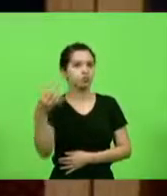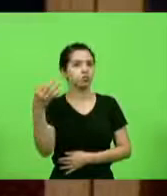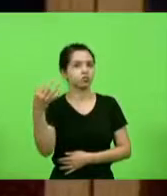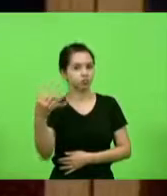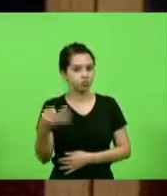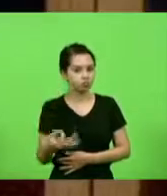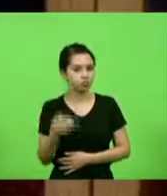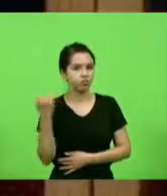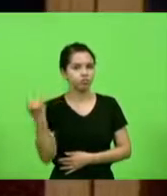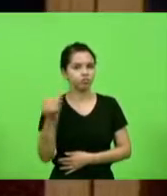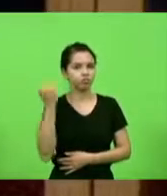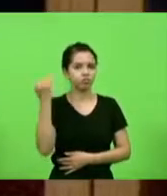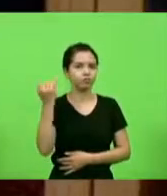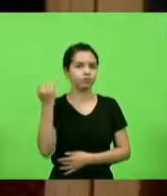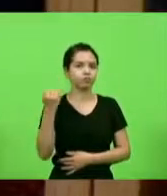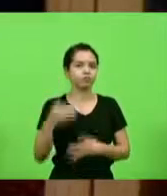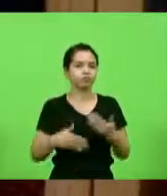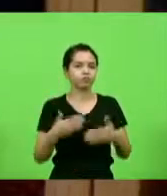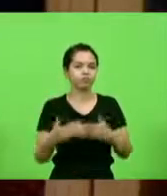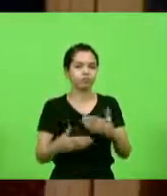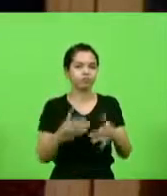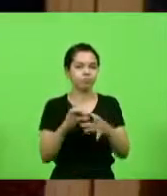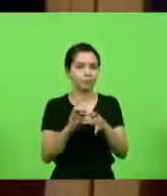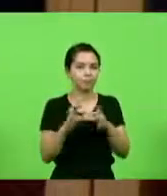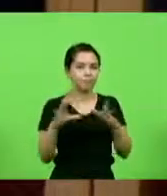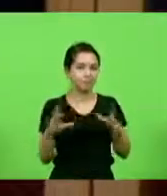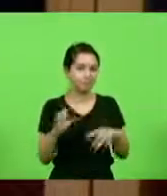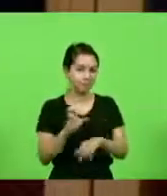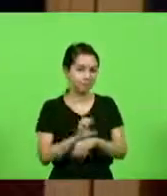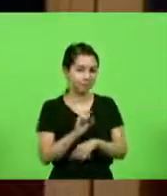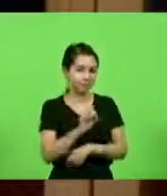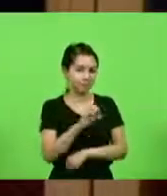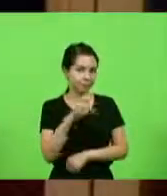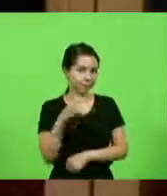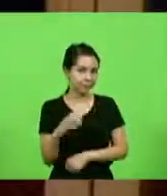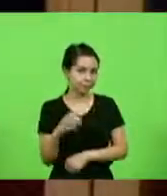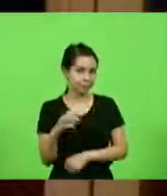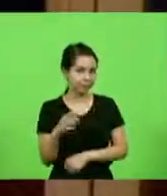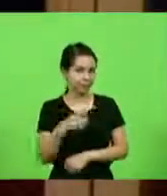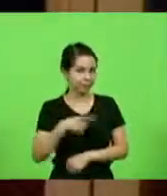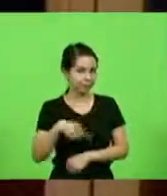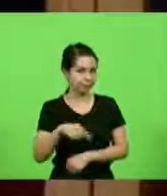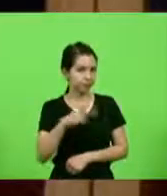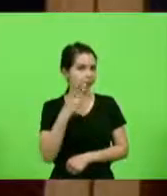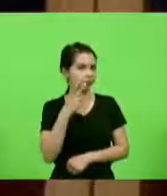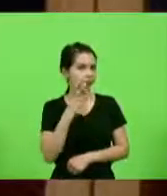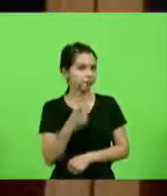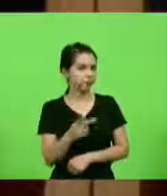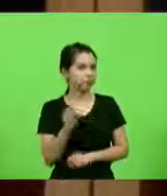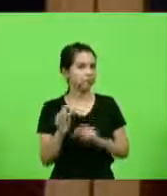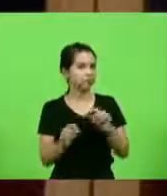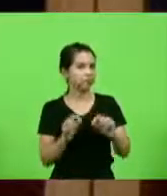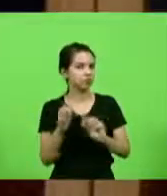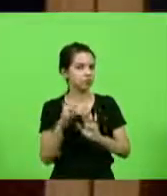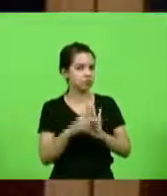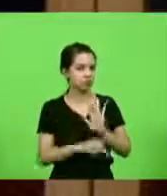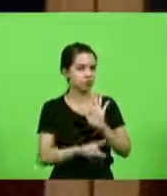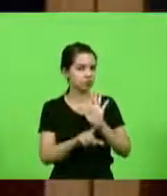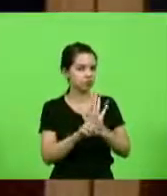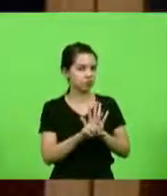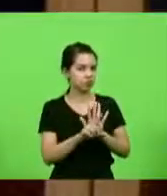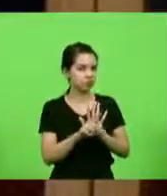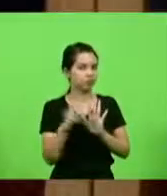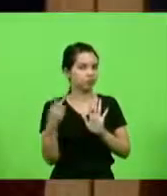para o processo da democracia do Estado de Santa Catarina. Veja, nós estamos dizendo o quê com o projeto de lei da Lu?